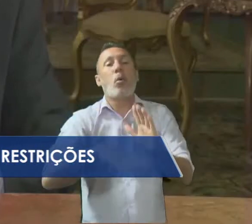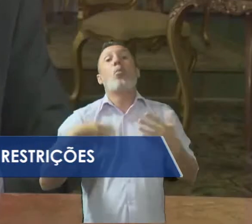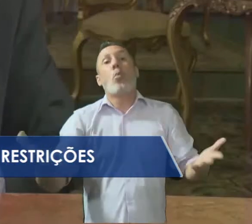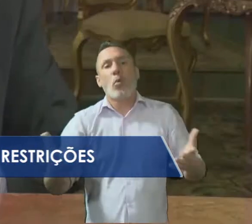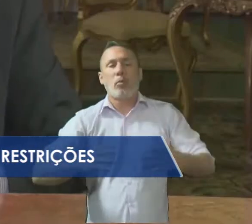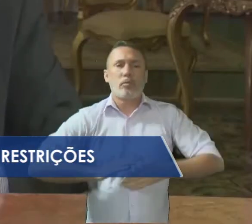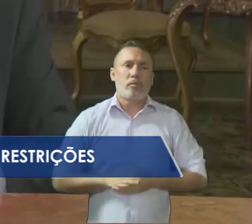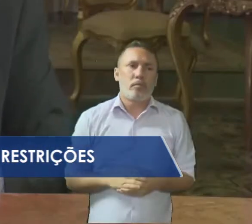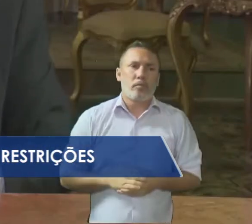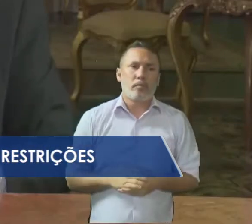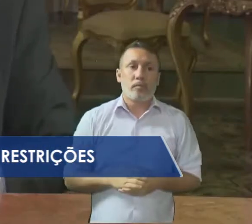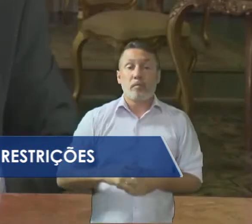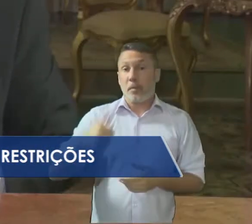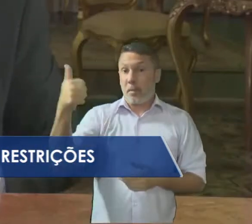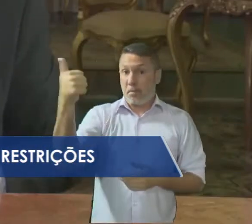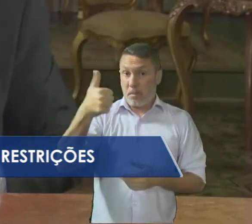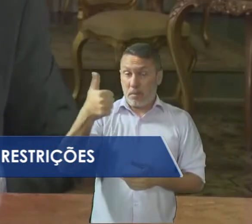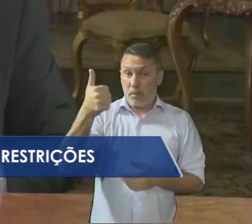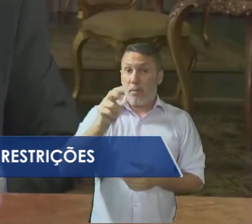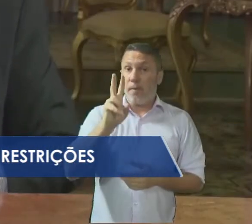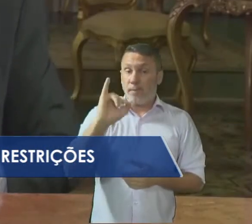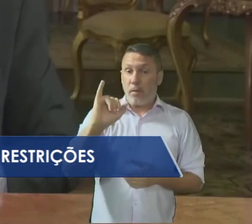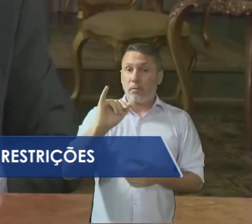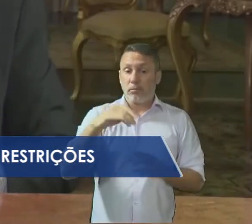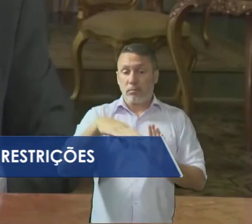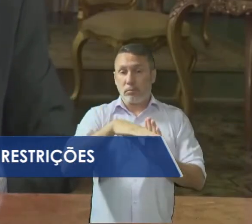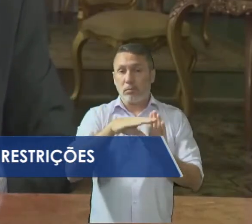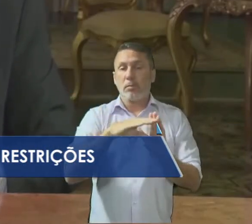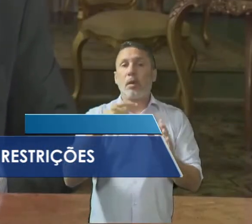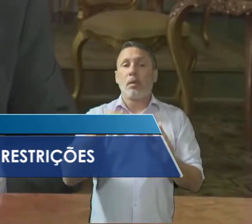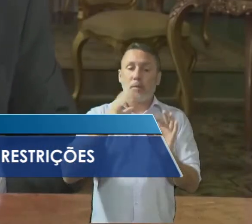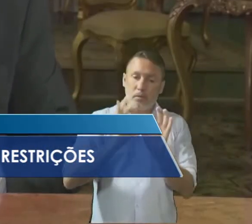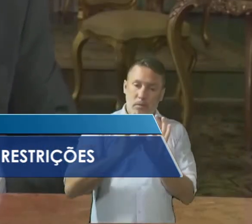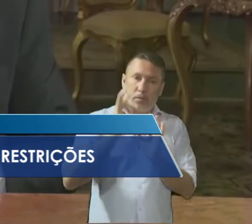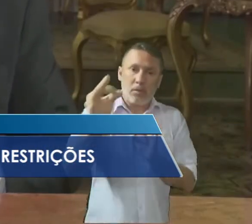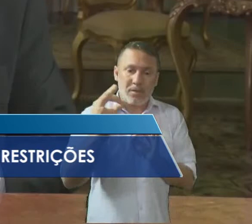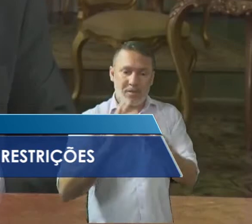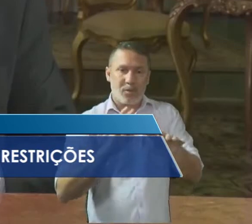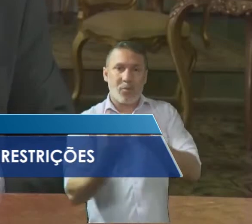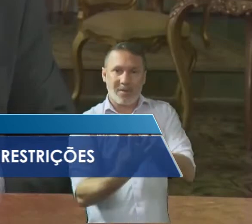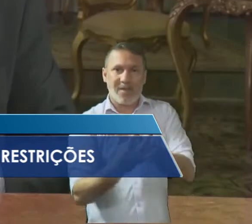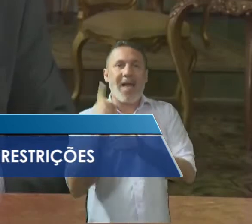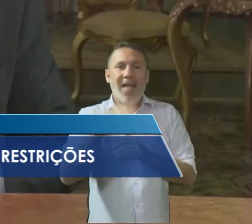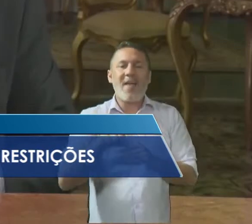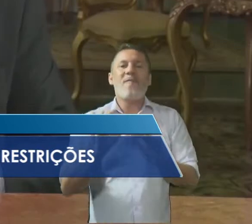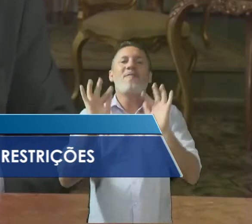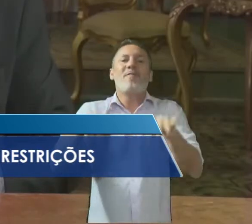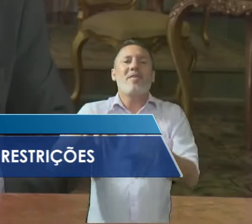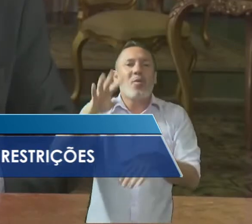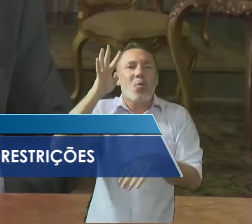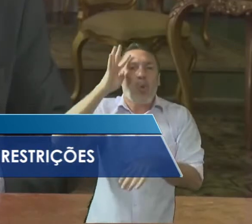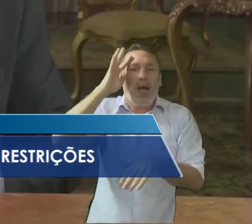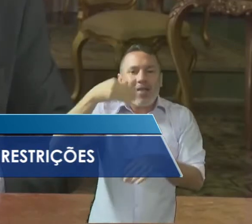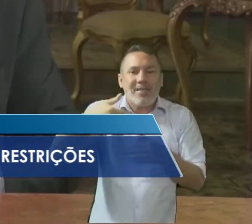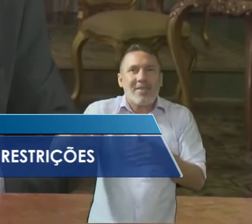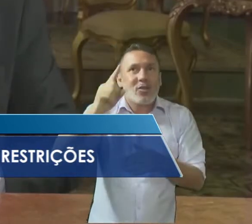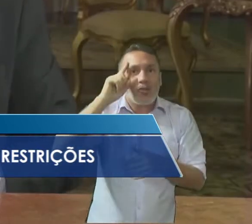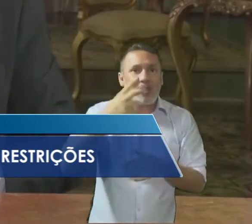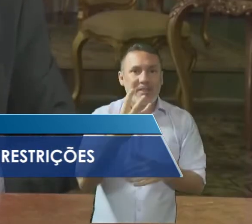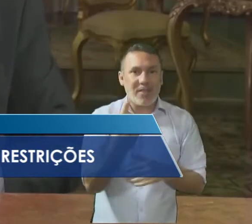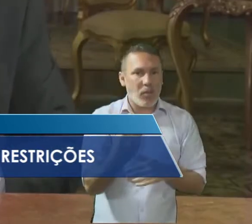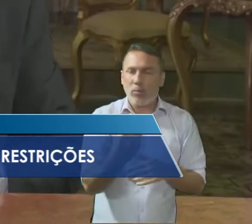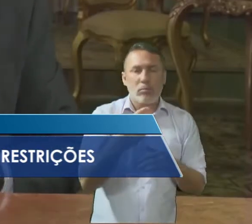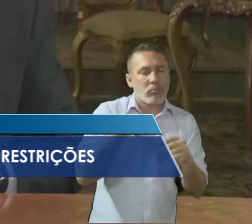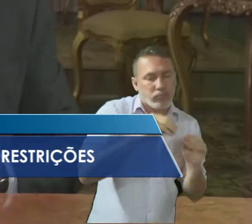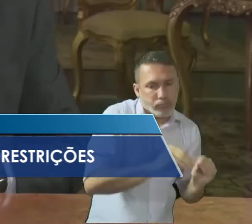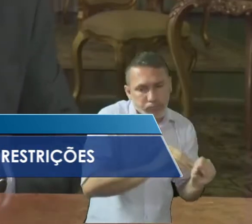medida nós estamos estendendo a quarentena que terminaria na quarta-feira da semana que vem dia 31